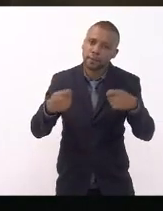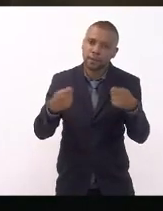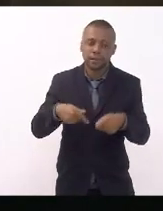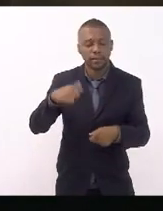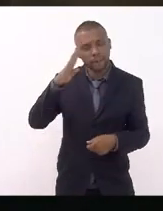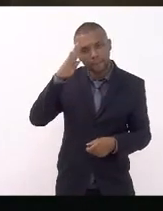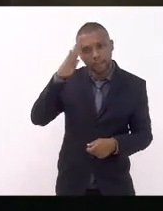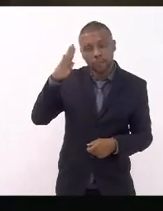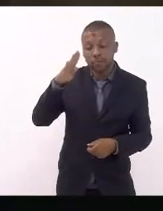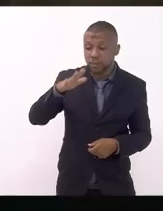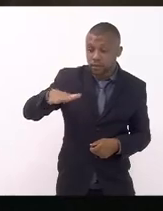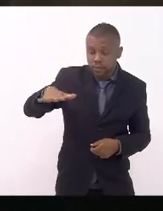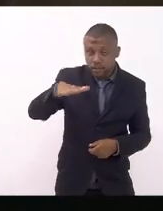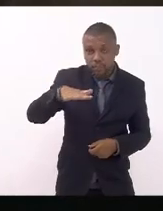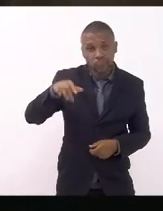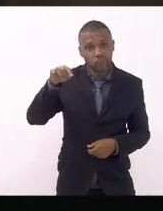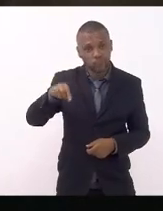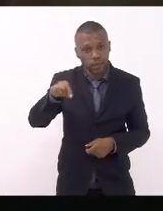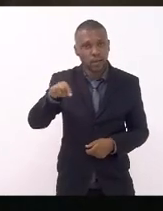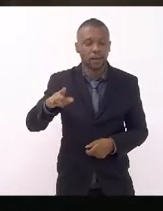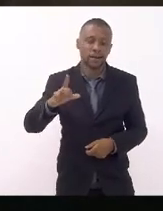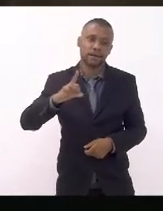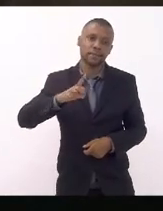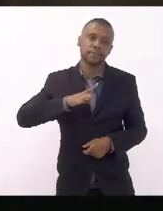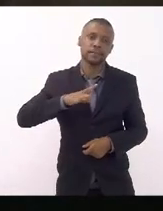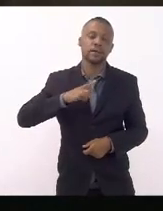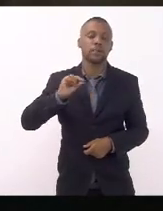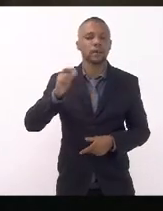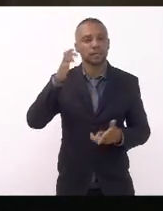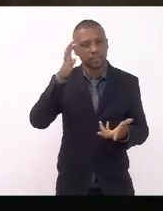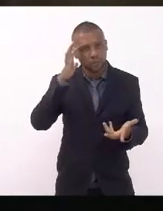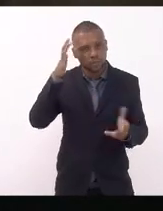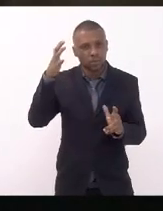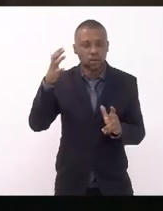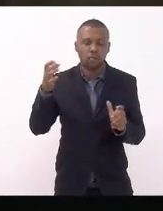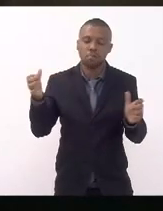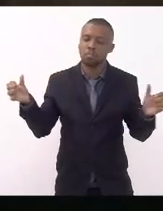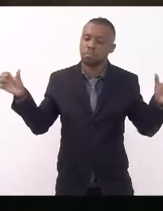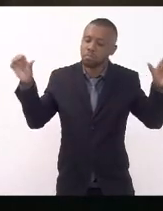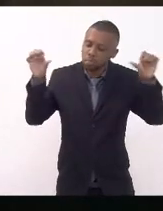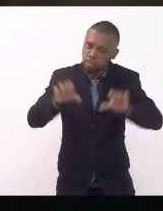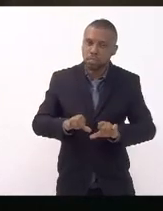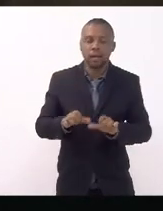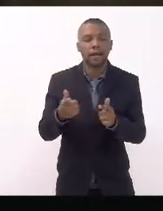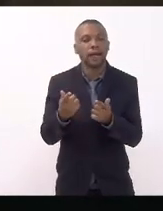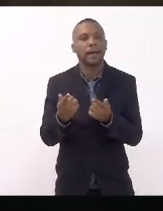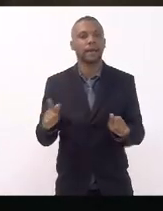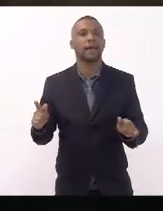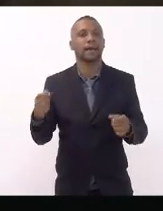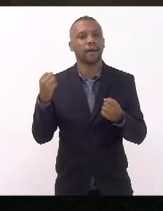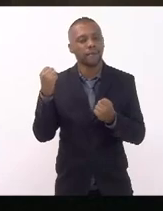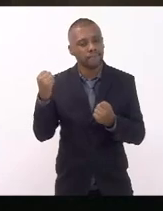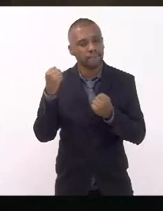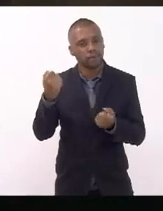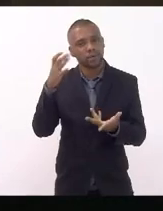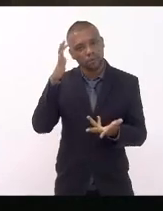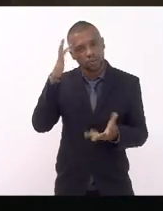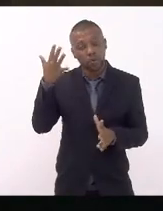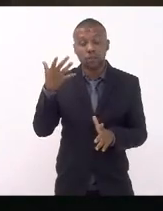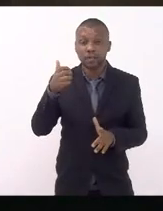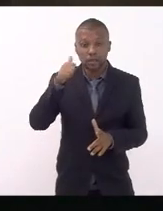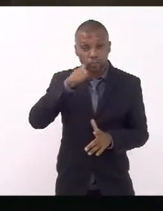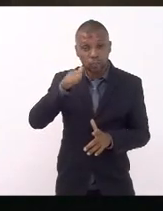sobretudo porque nelas se encontram em situação ainda mais grave a situação das mulheres